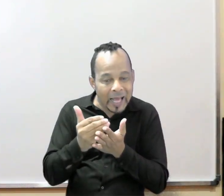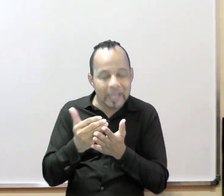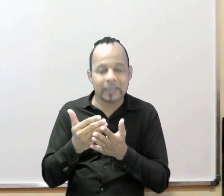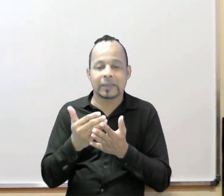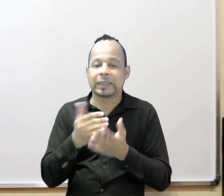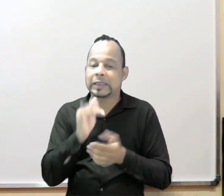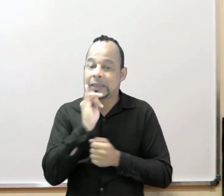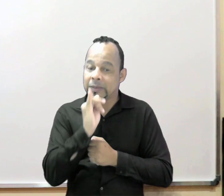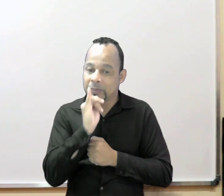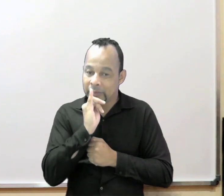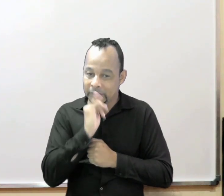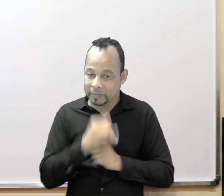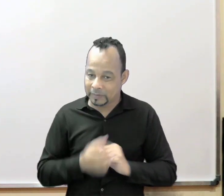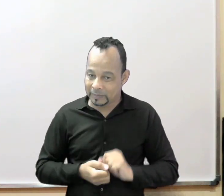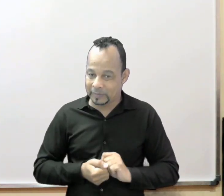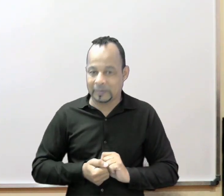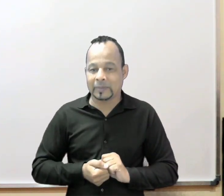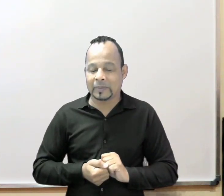começar a fazer esse exemplo aqui.